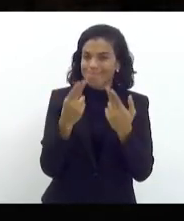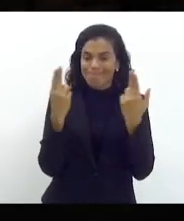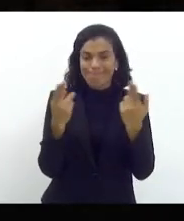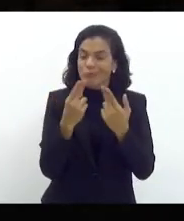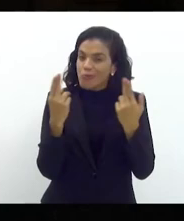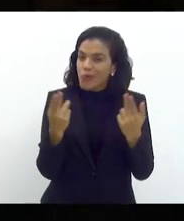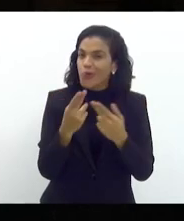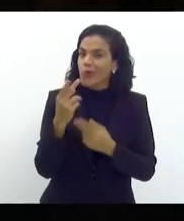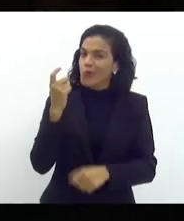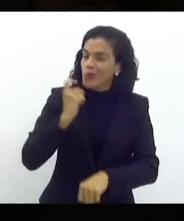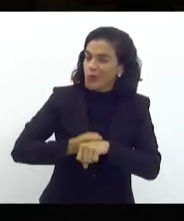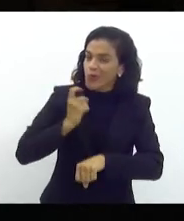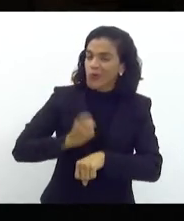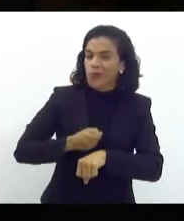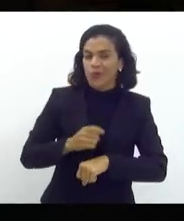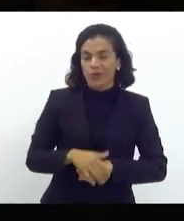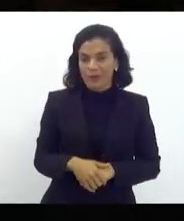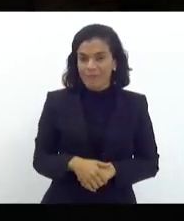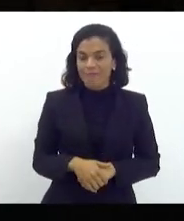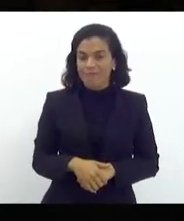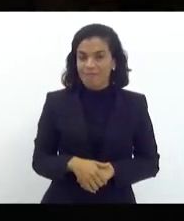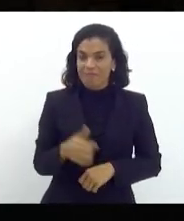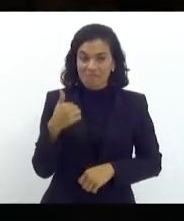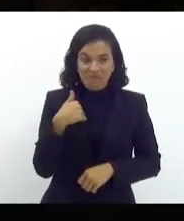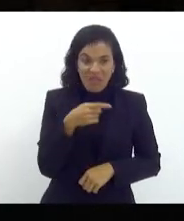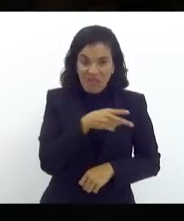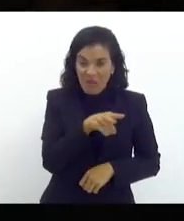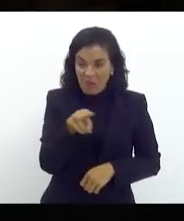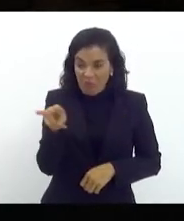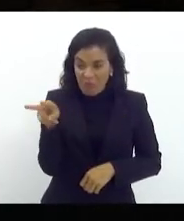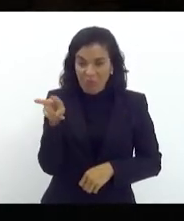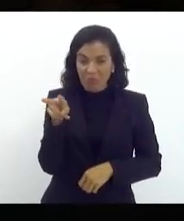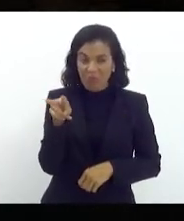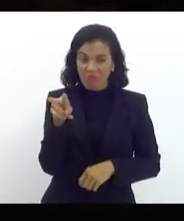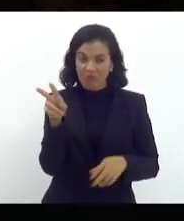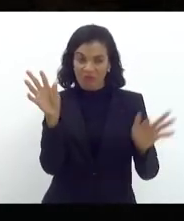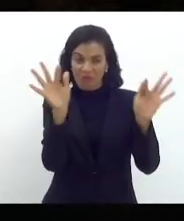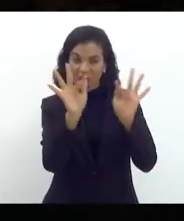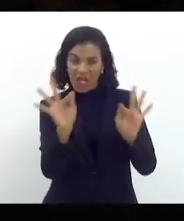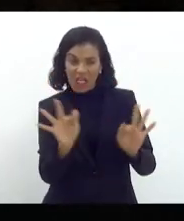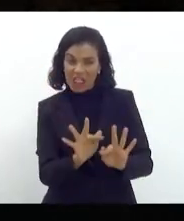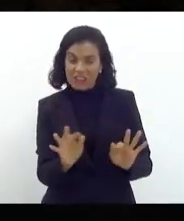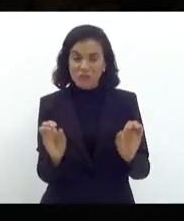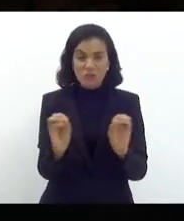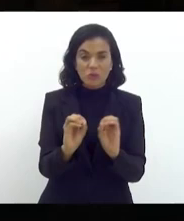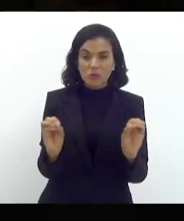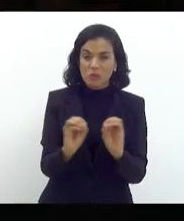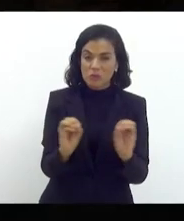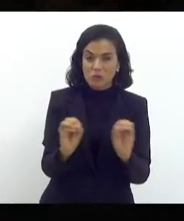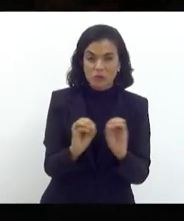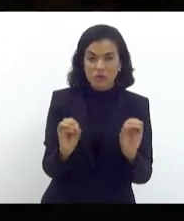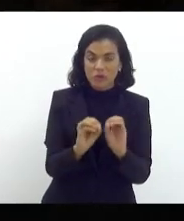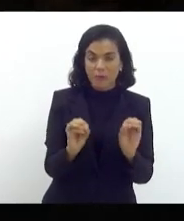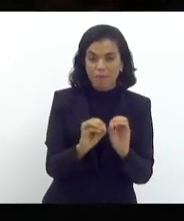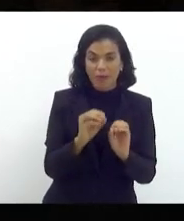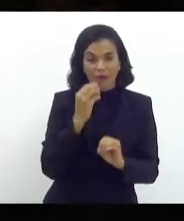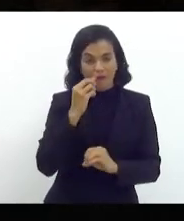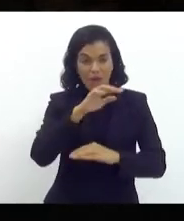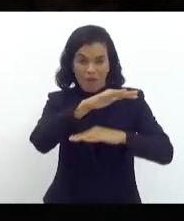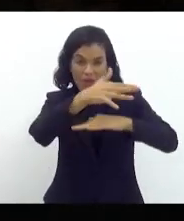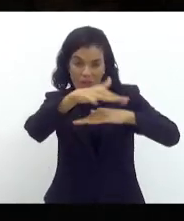mas muito dura e eu não vislumbre infelizmente na Linha do